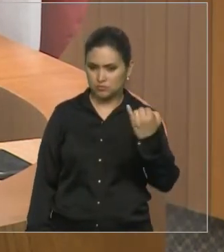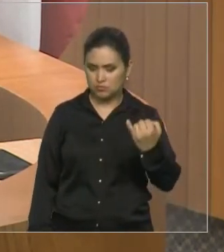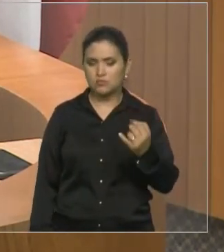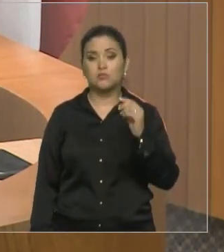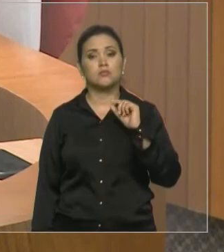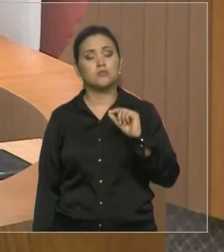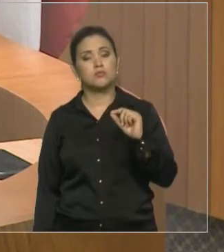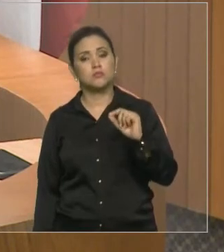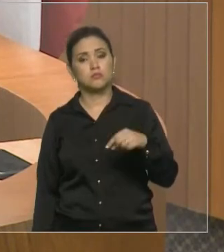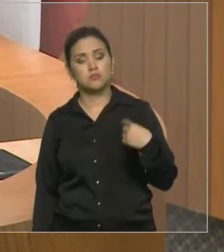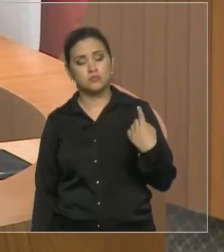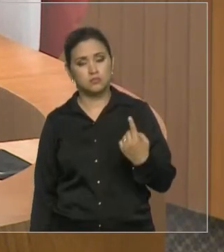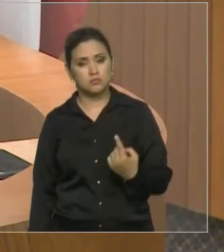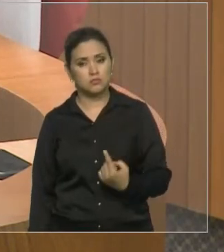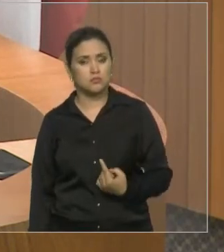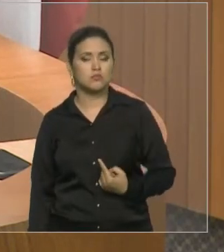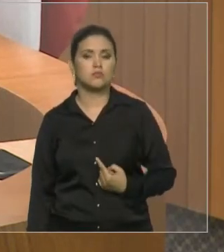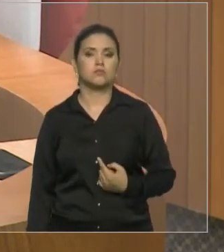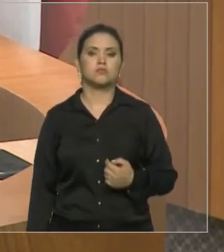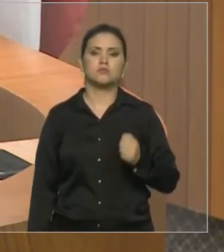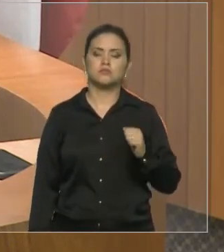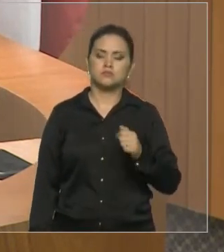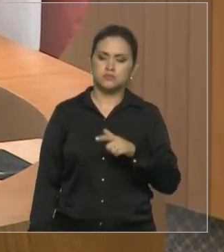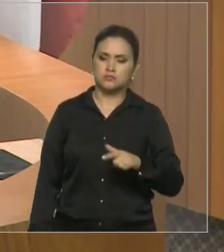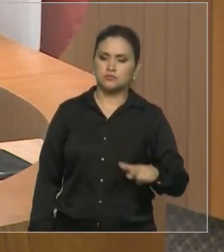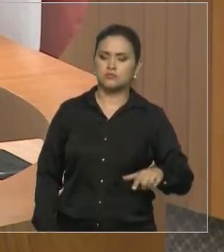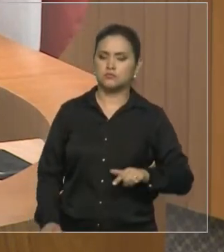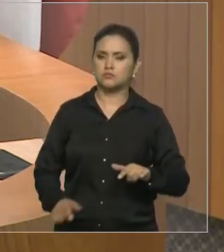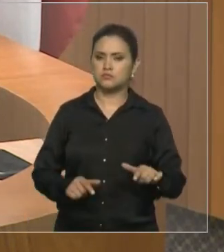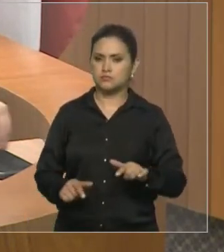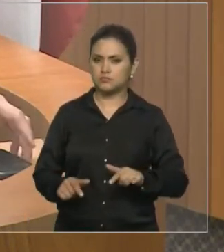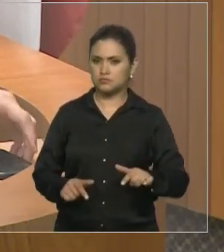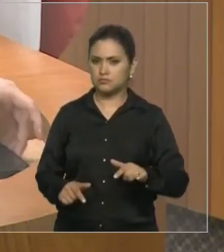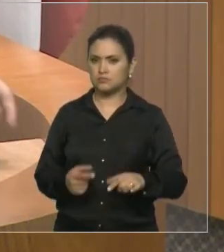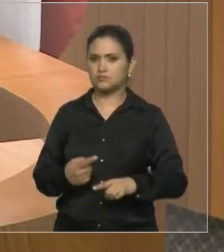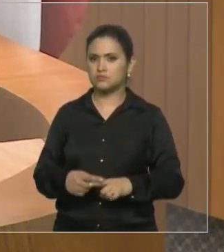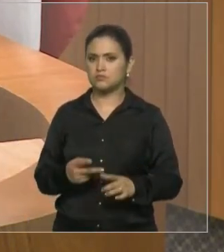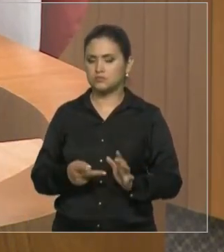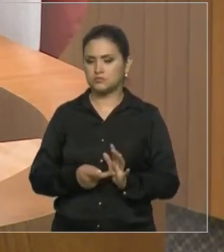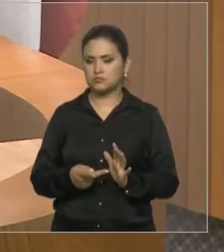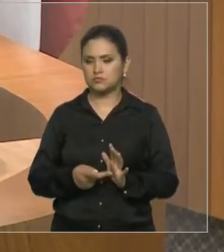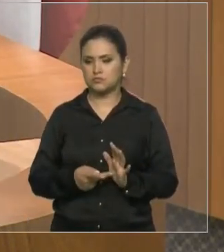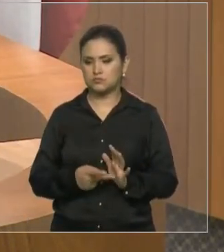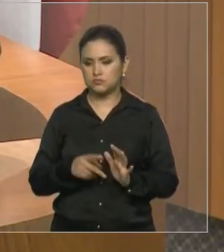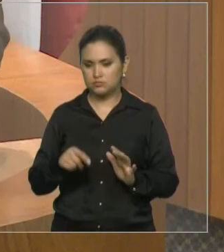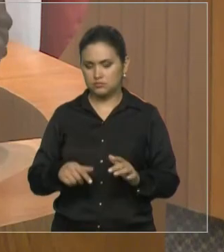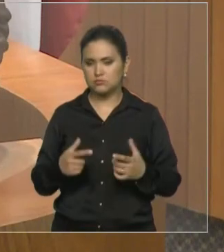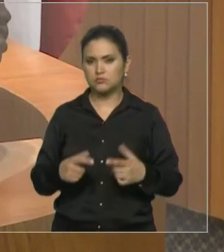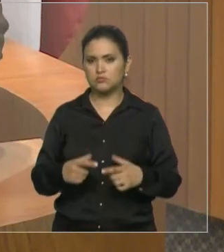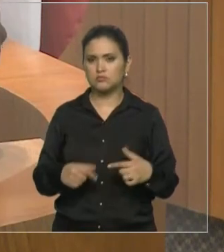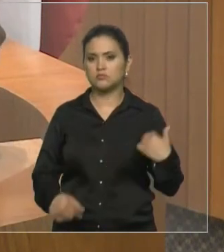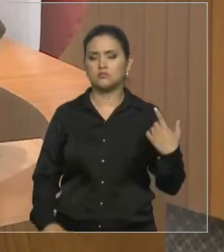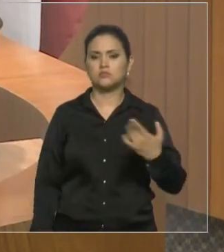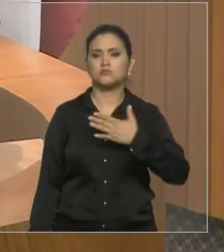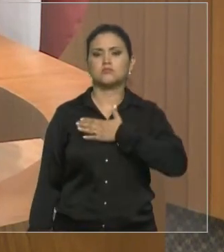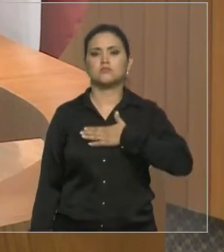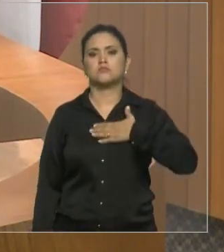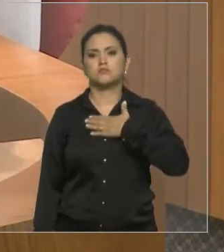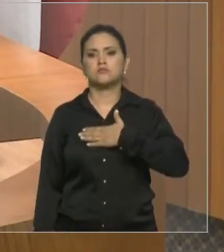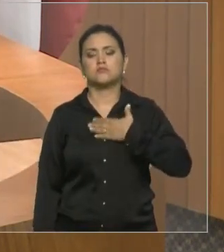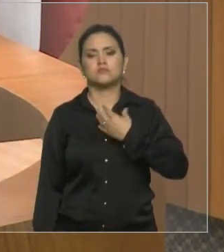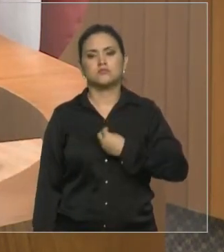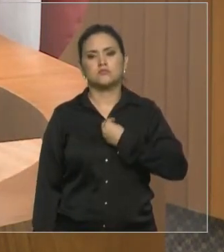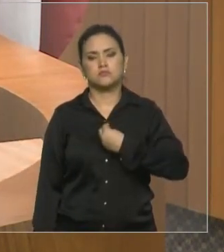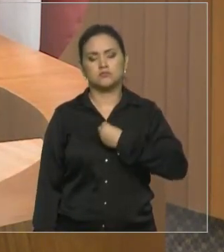tenhamos muito tempo pra seguir o trabalho dessa maneira porque realmente aqui é o lugar que a gente fica feliz e o presidente de estar aqui